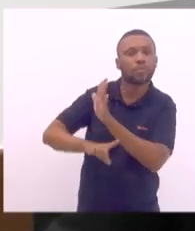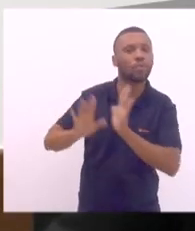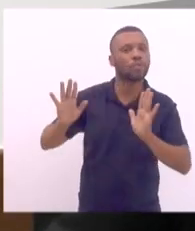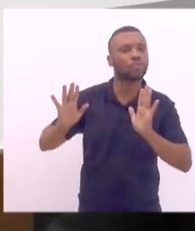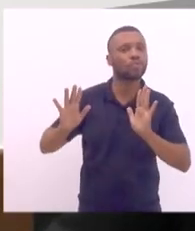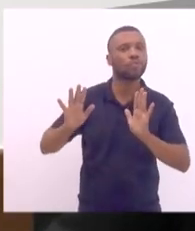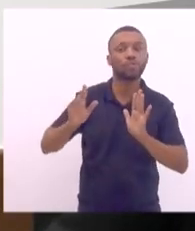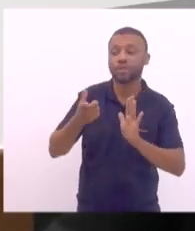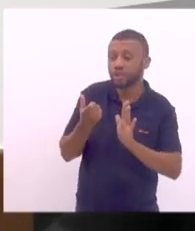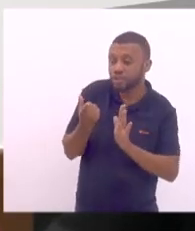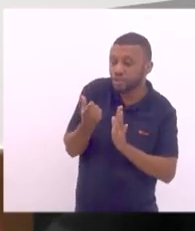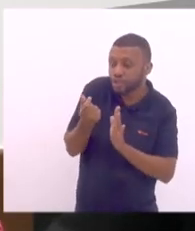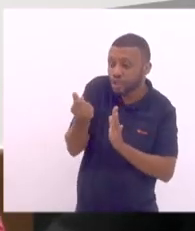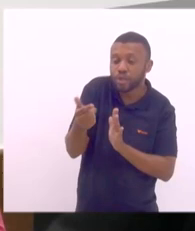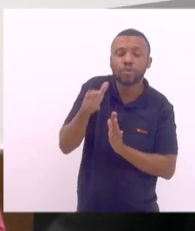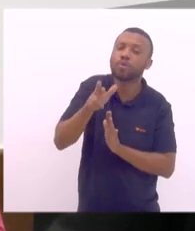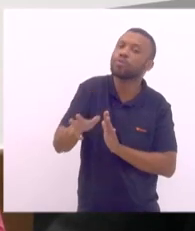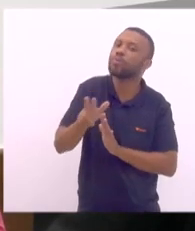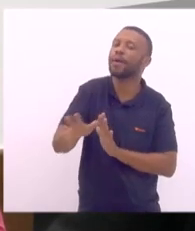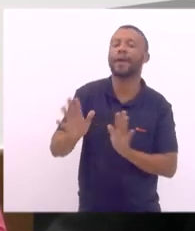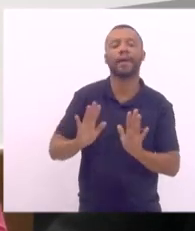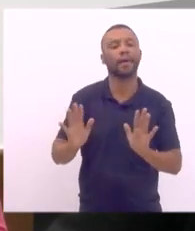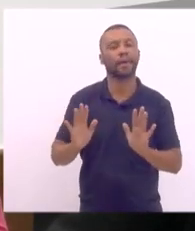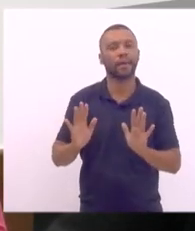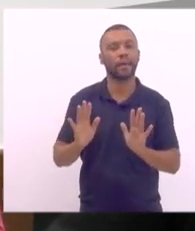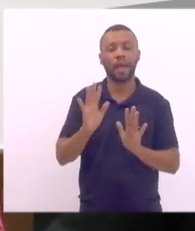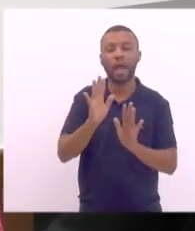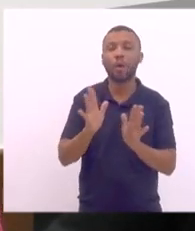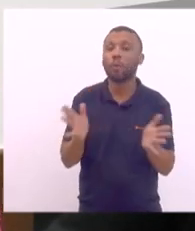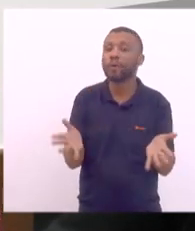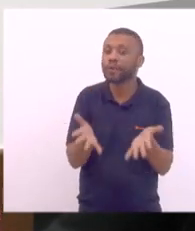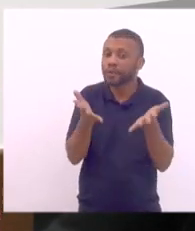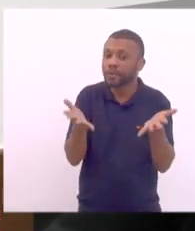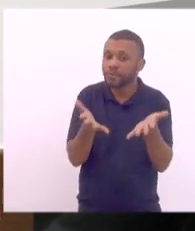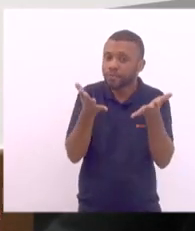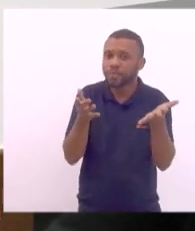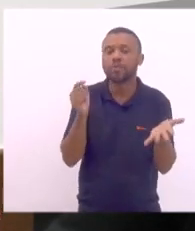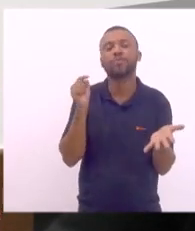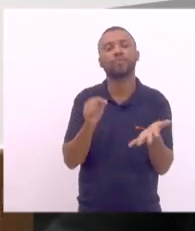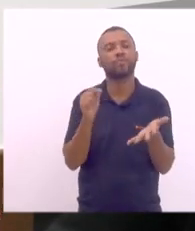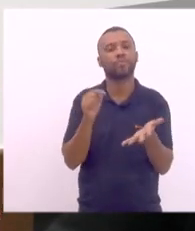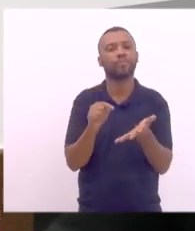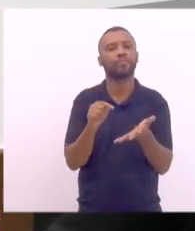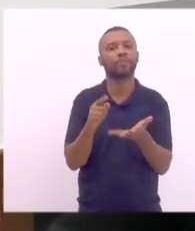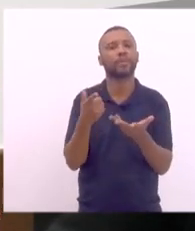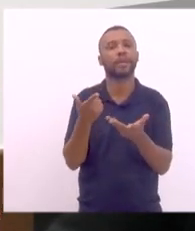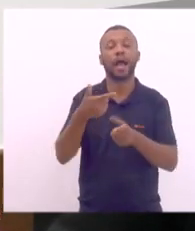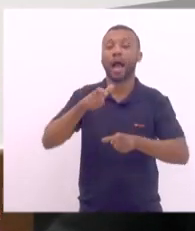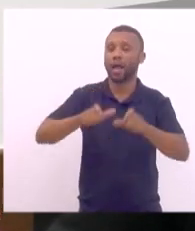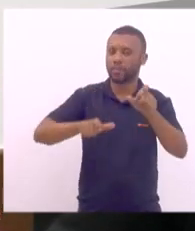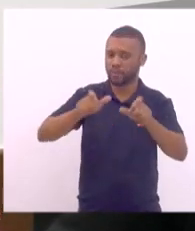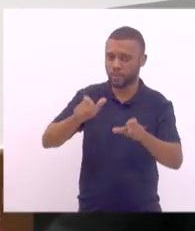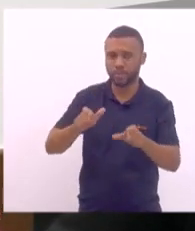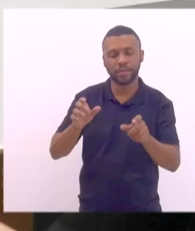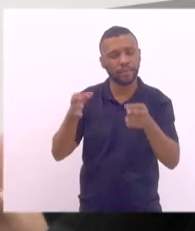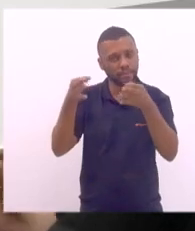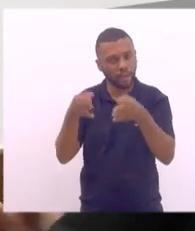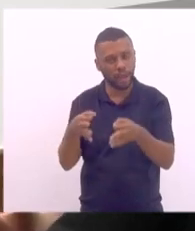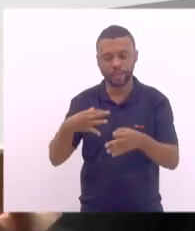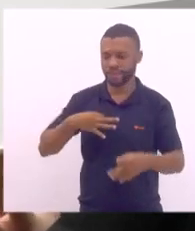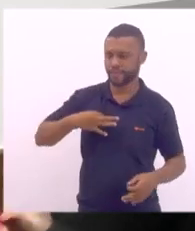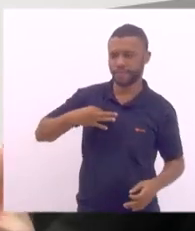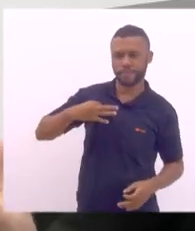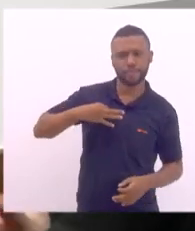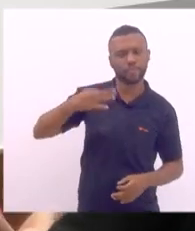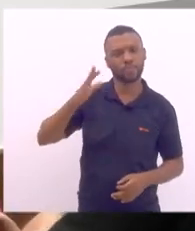Não é dinheiro. Quem? Não é dinheiro. É um incentivo, cara, é um estímulo que as pessoas realmente se